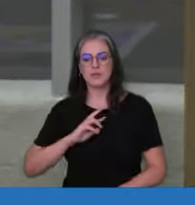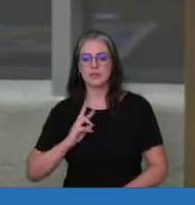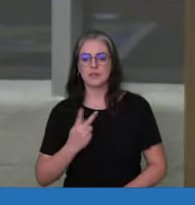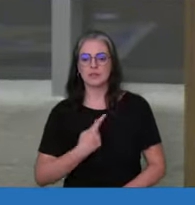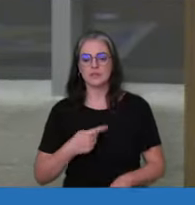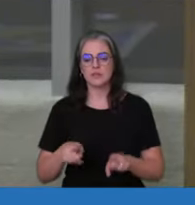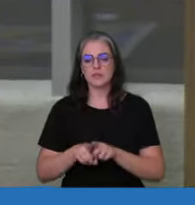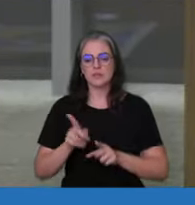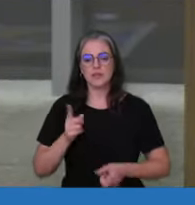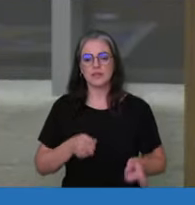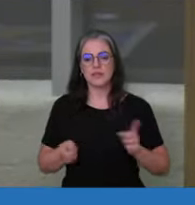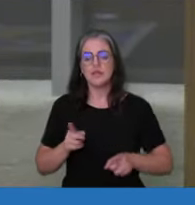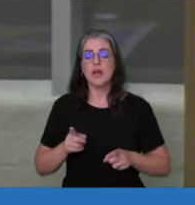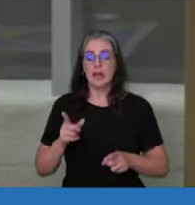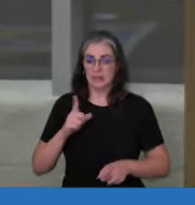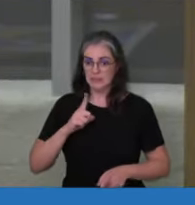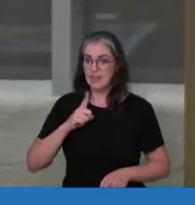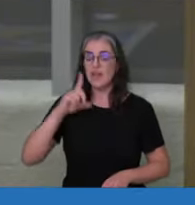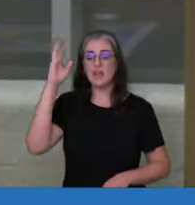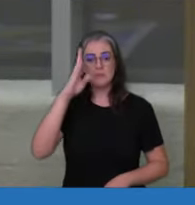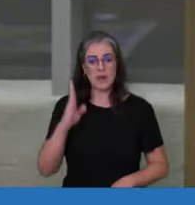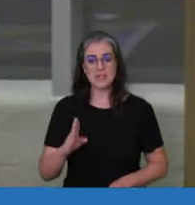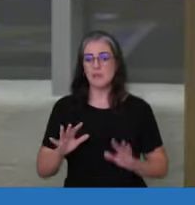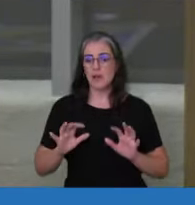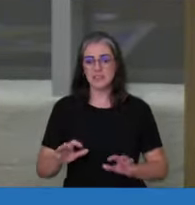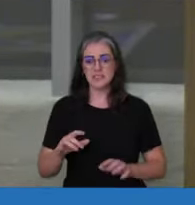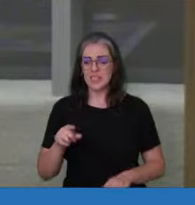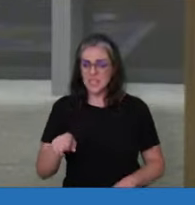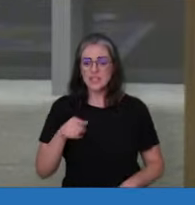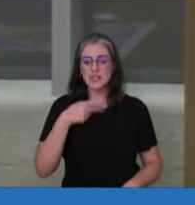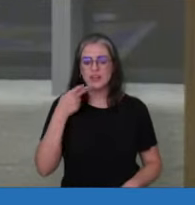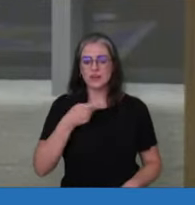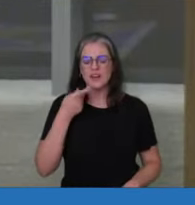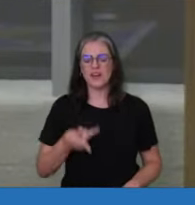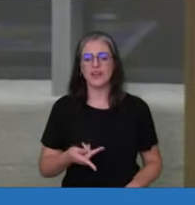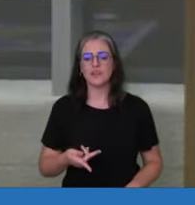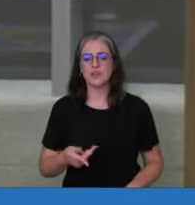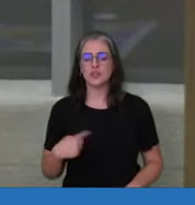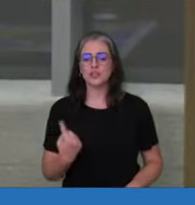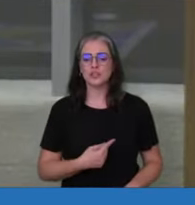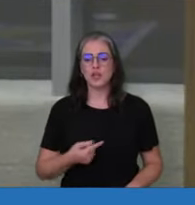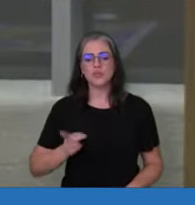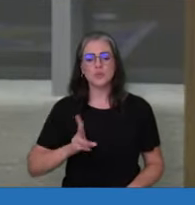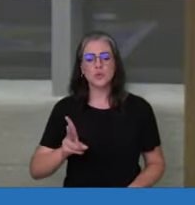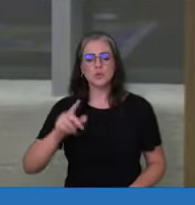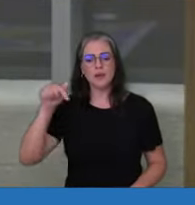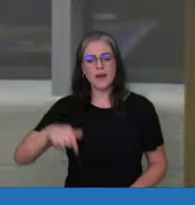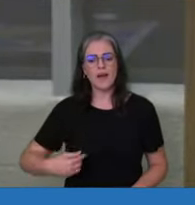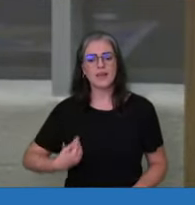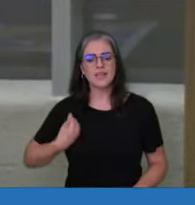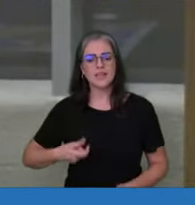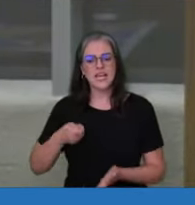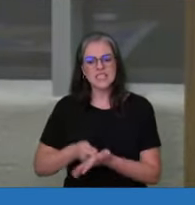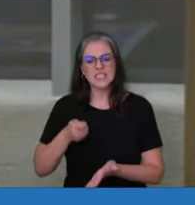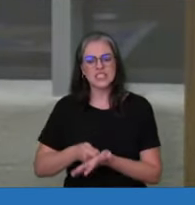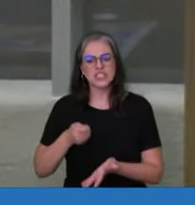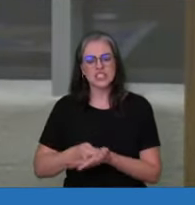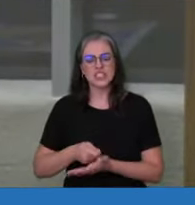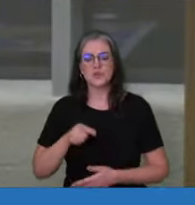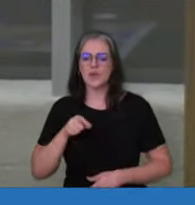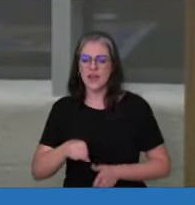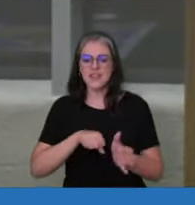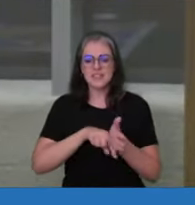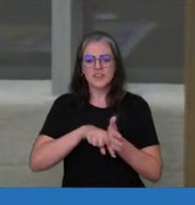É deste Brasil que nós estamos falando. E nós seguiremos aqui exigindo que essas